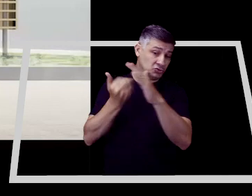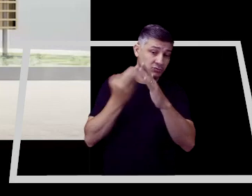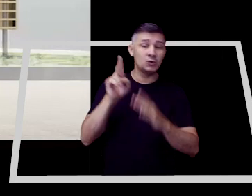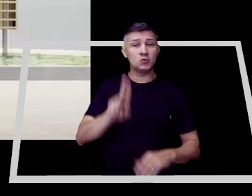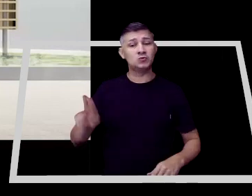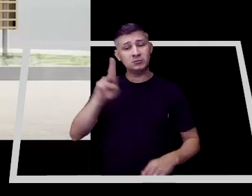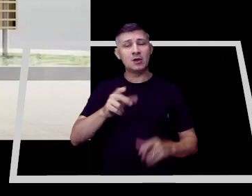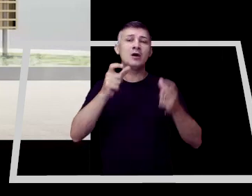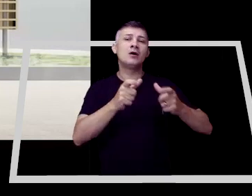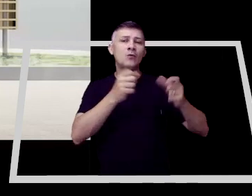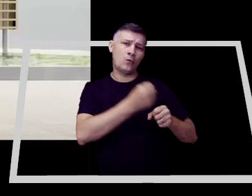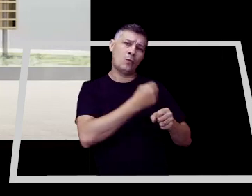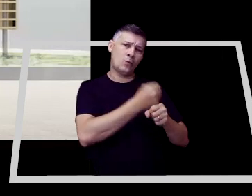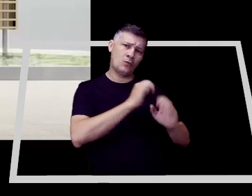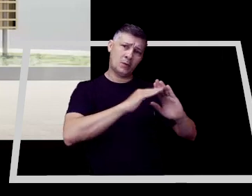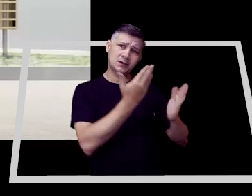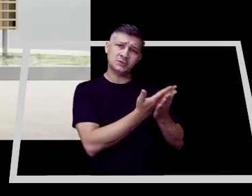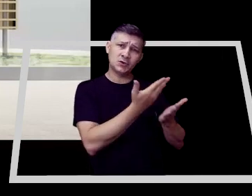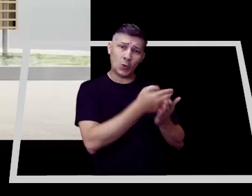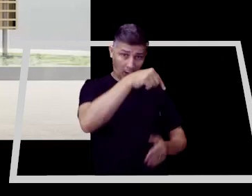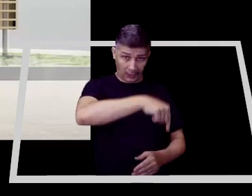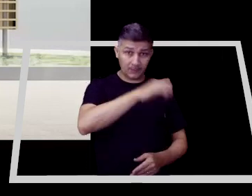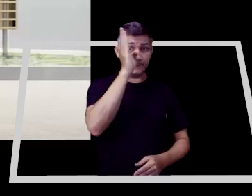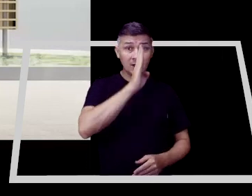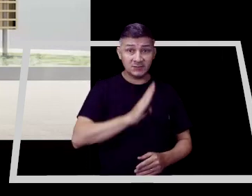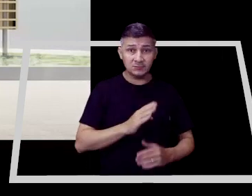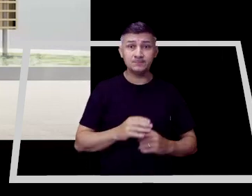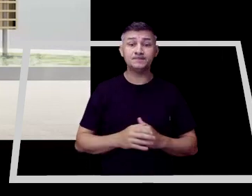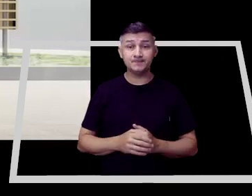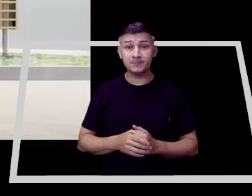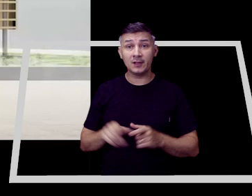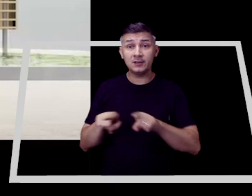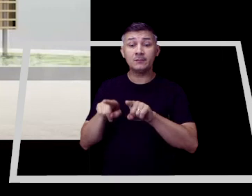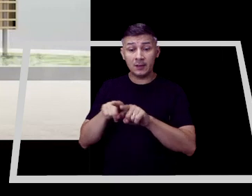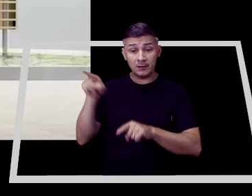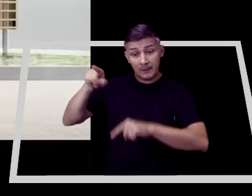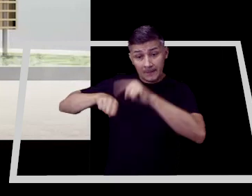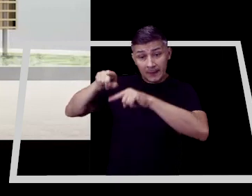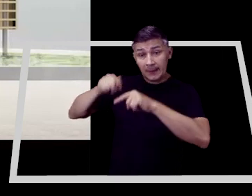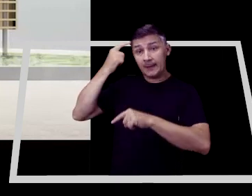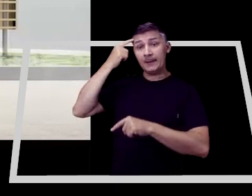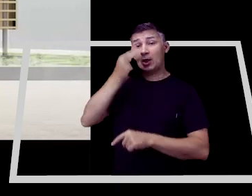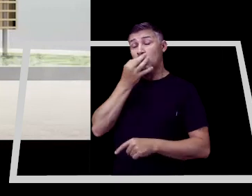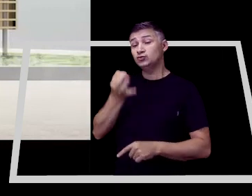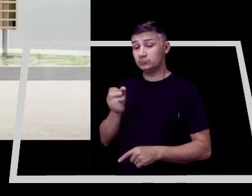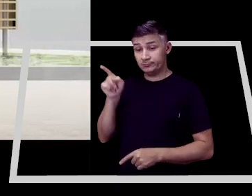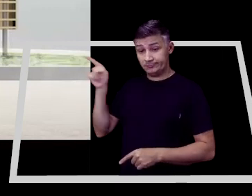estrutura e a sua utilização na construção de uma escola aqui no Brasil. E uma peça que a